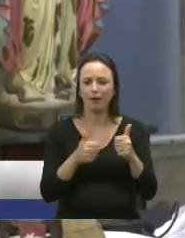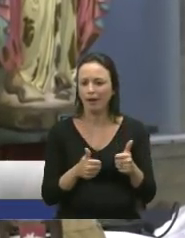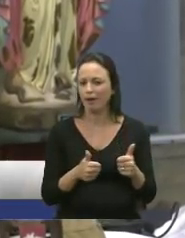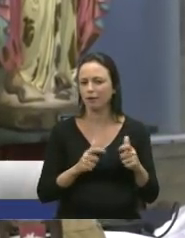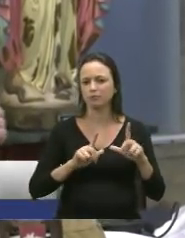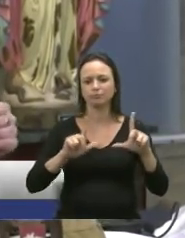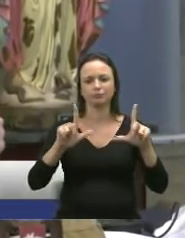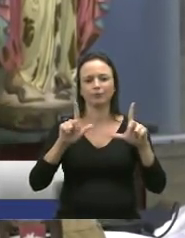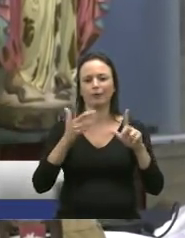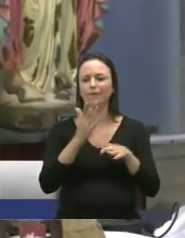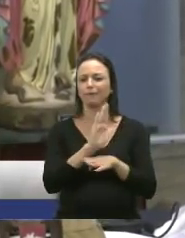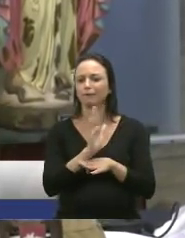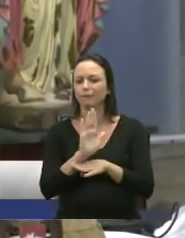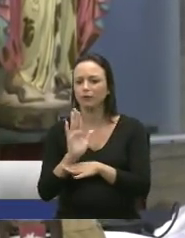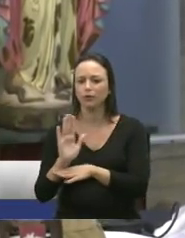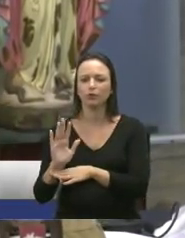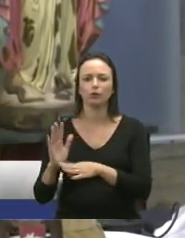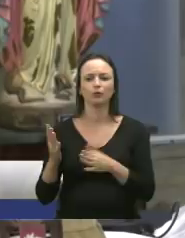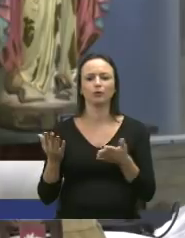sejam filmes,